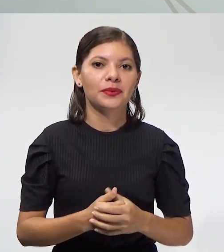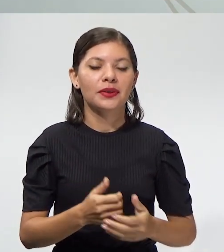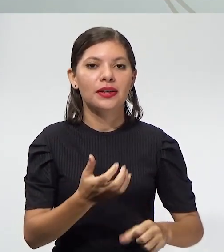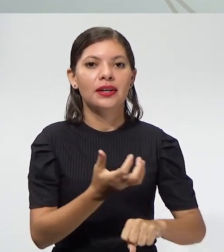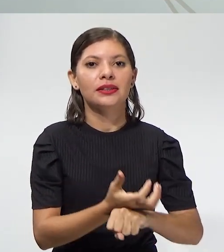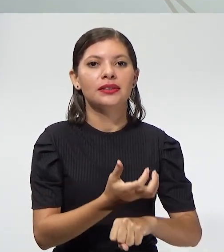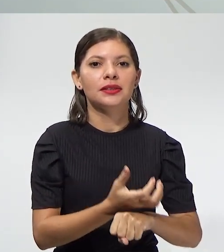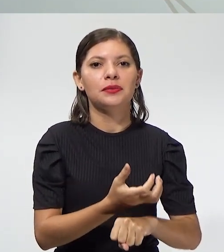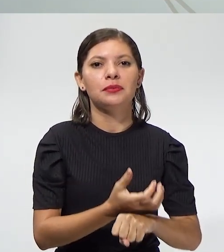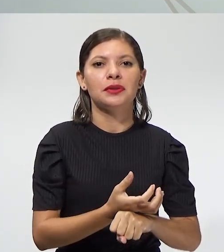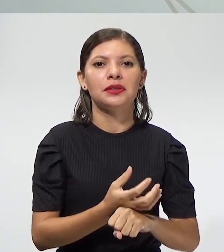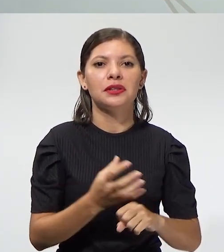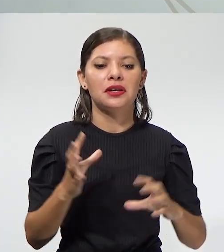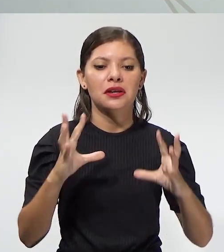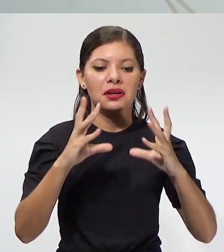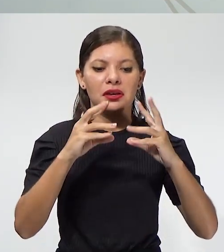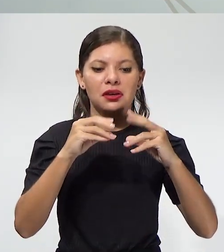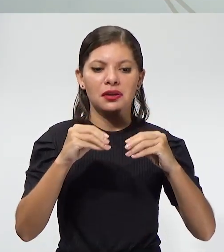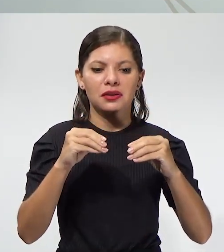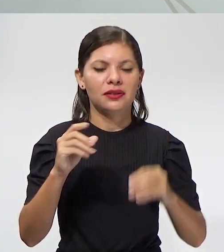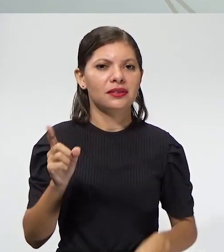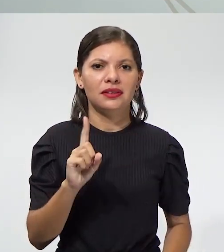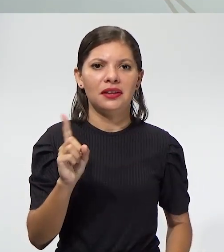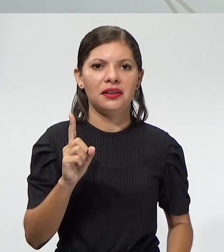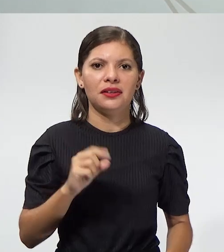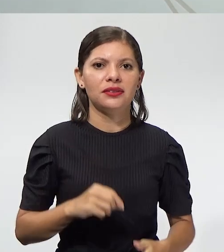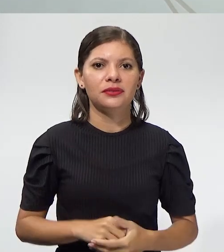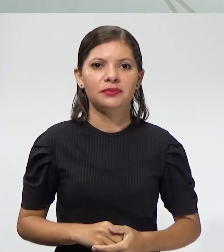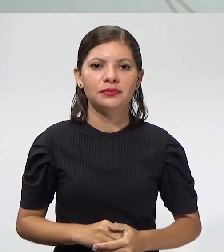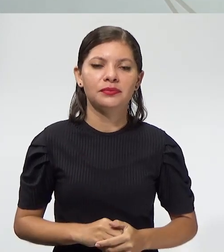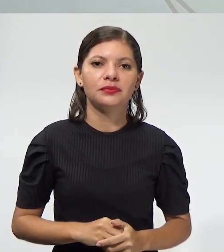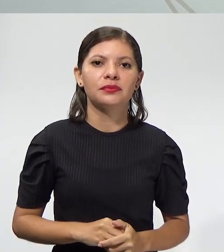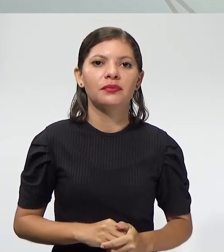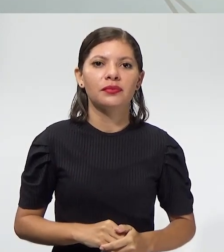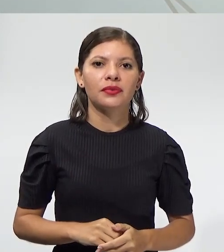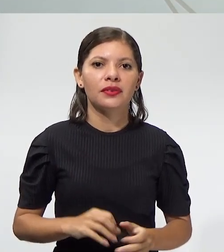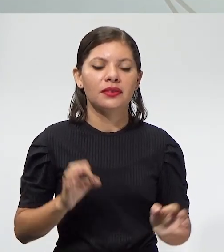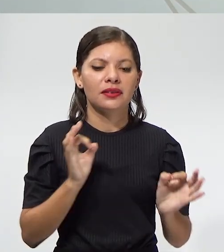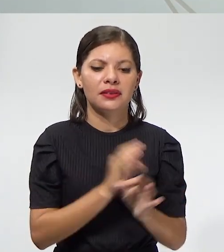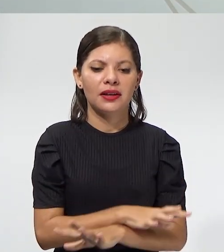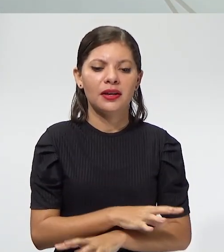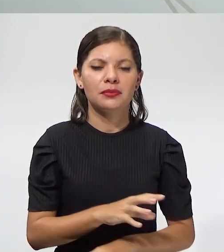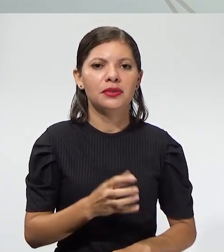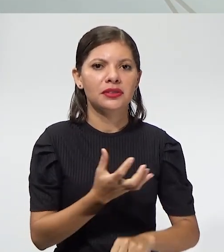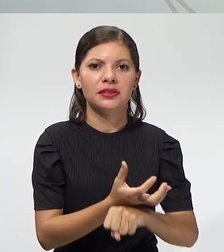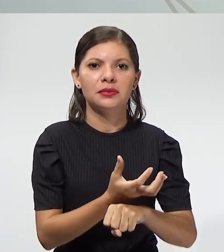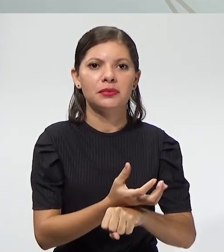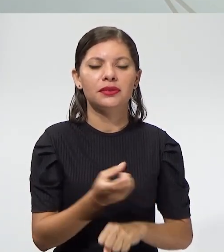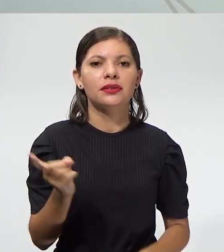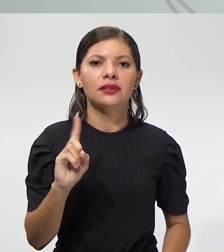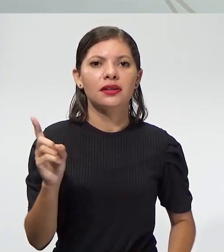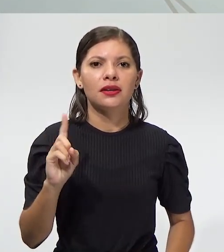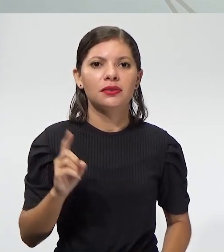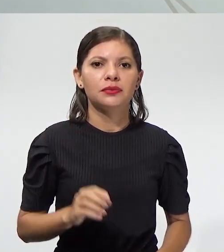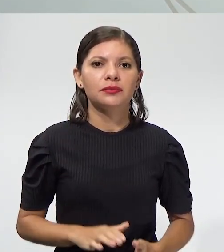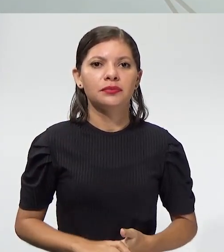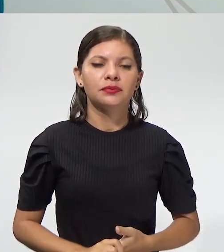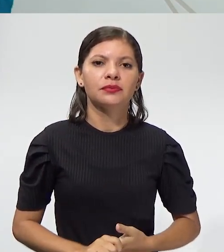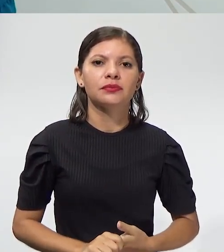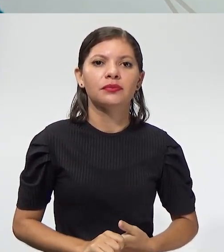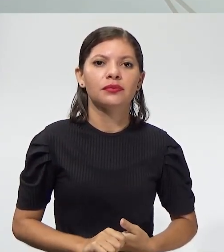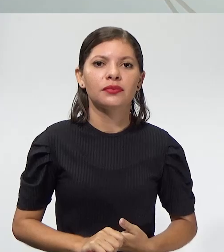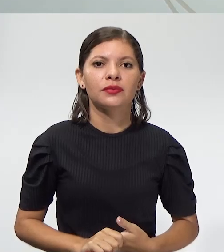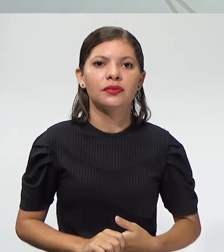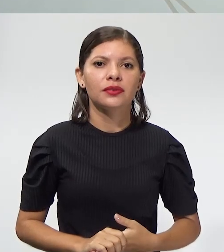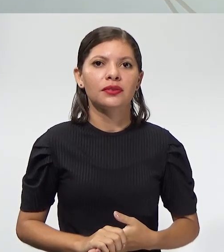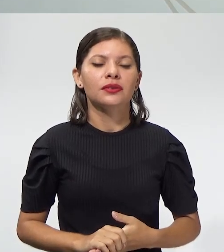dele não se dissolve, não anula a sua disciplina, mas também ela não permanece fechada como se fosse